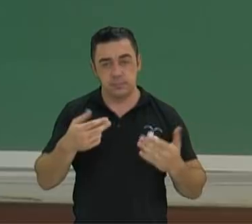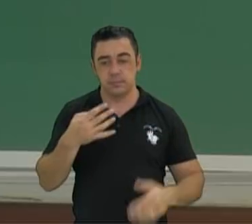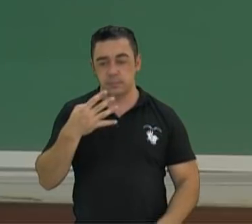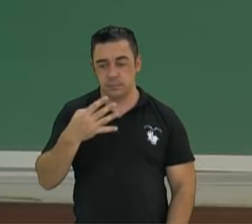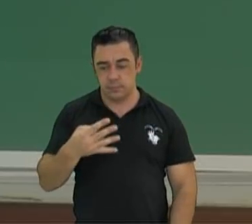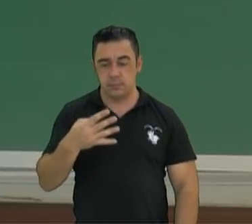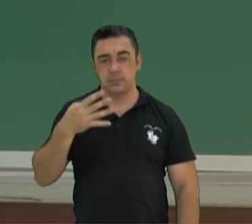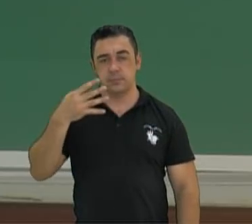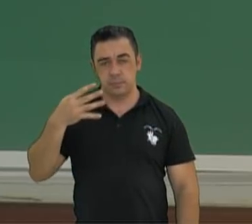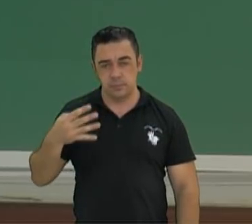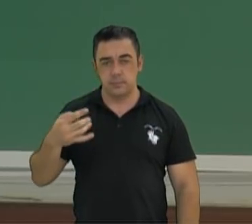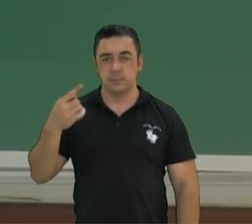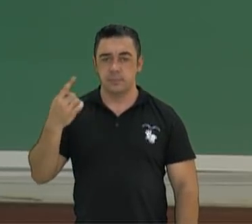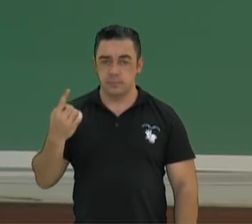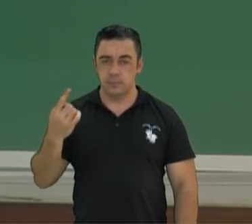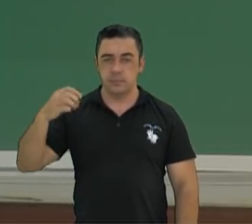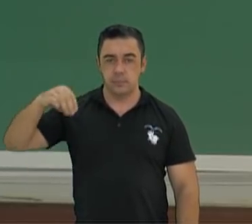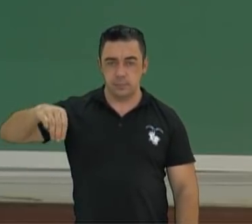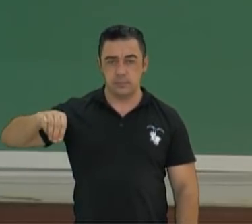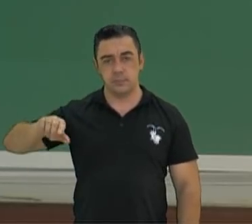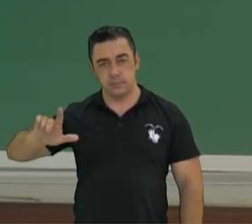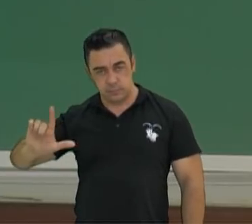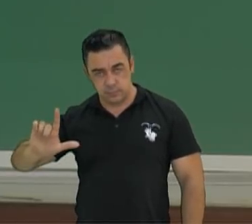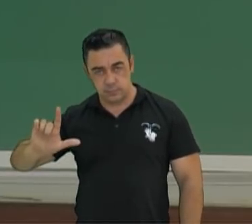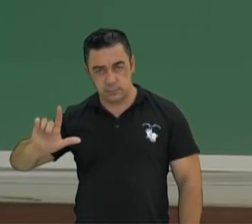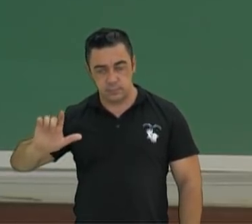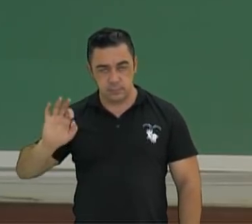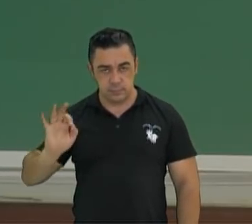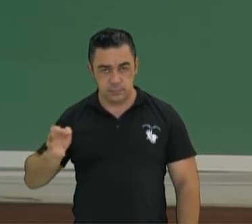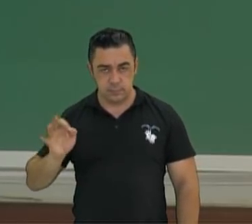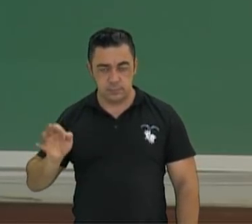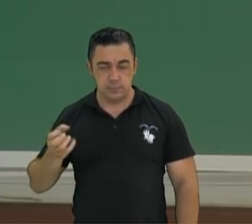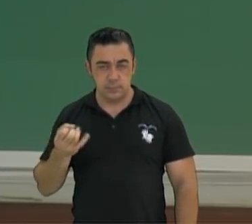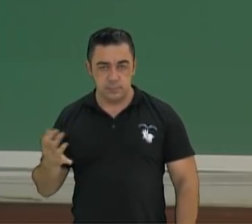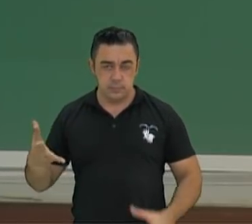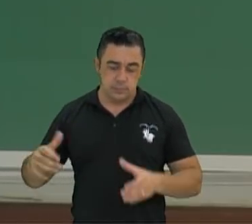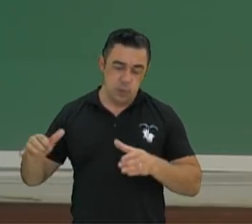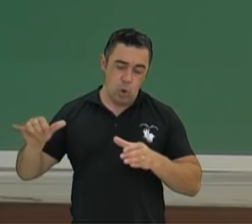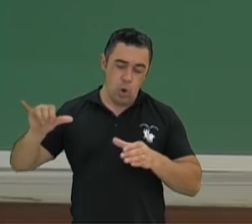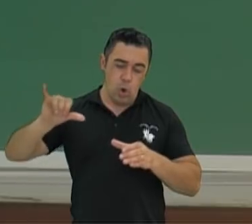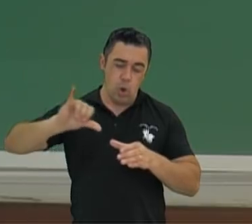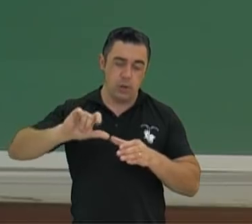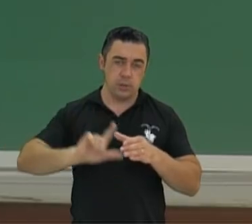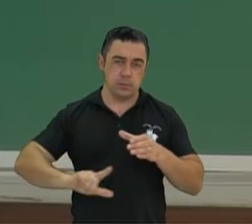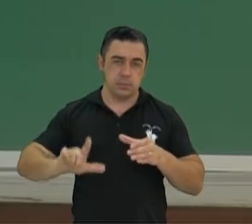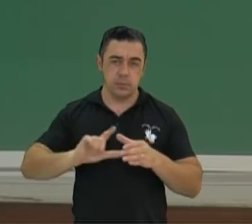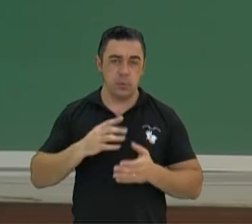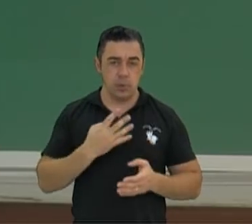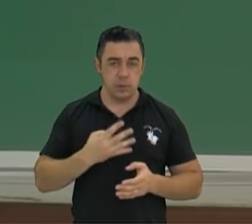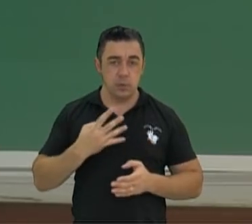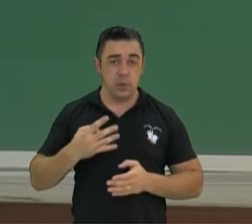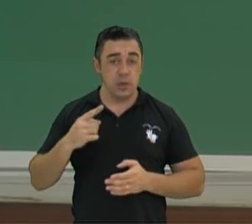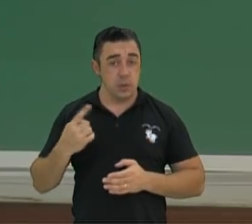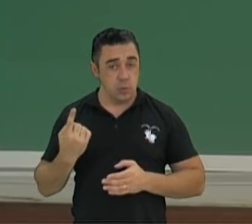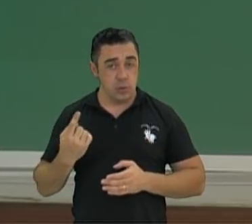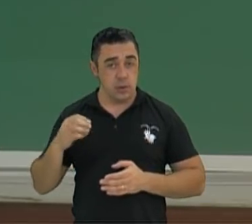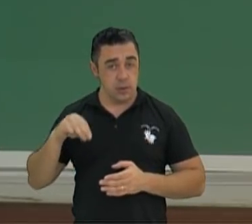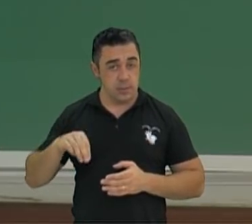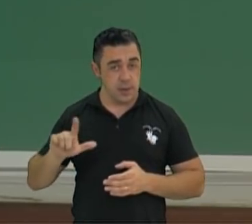vou ter 441 ml de volume. Cabem